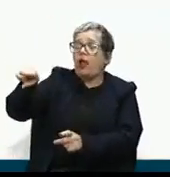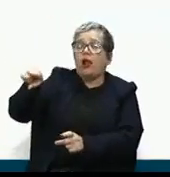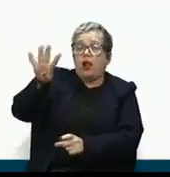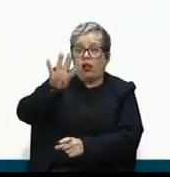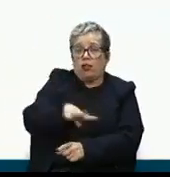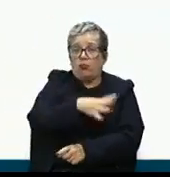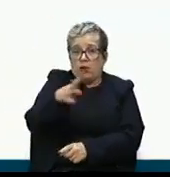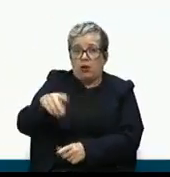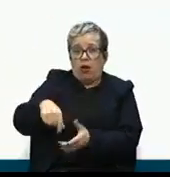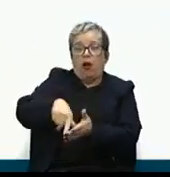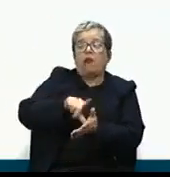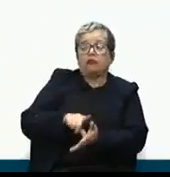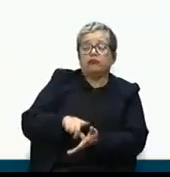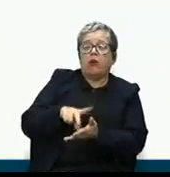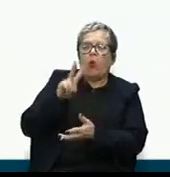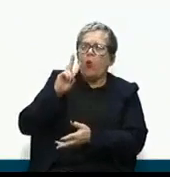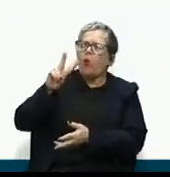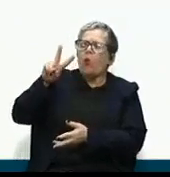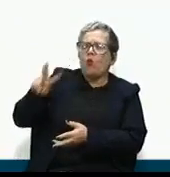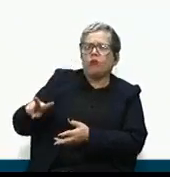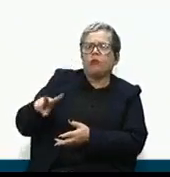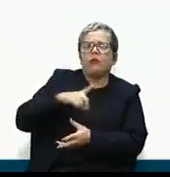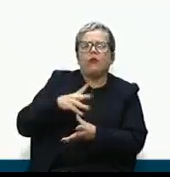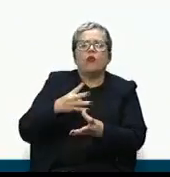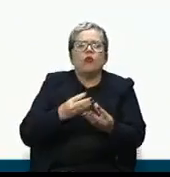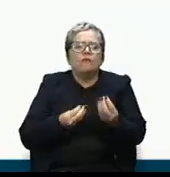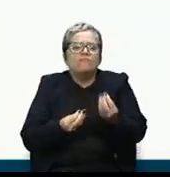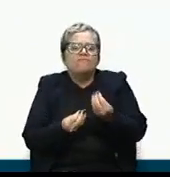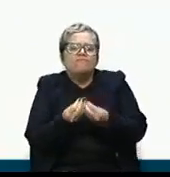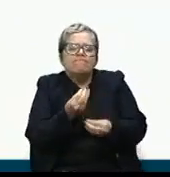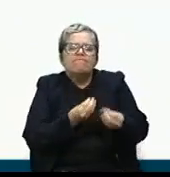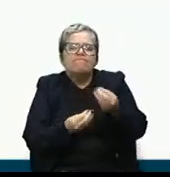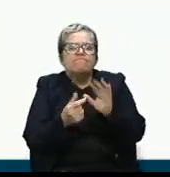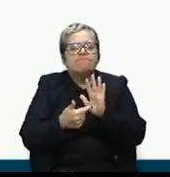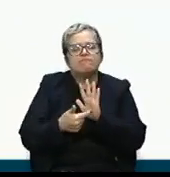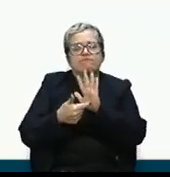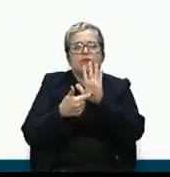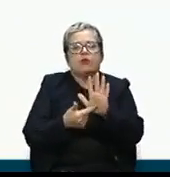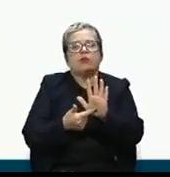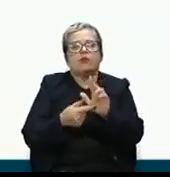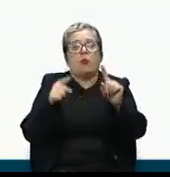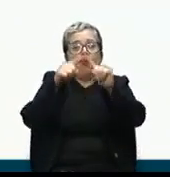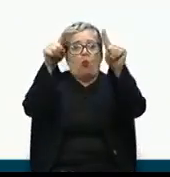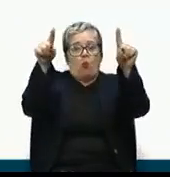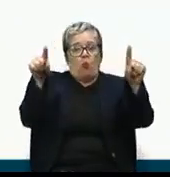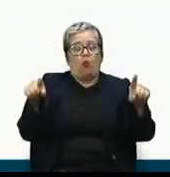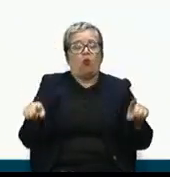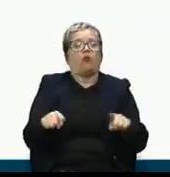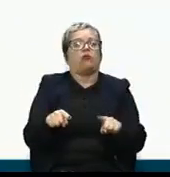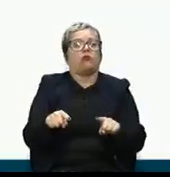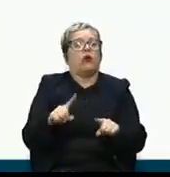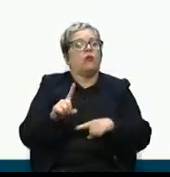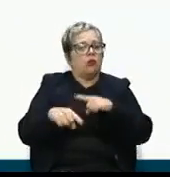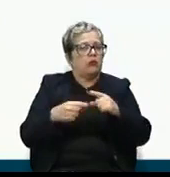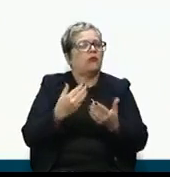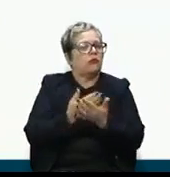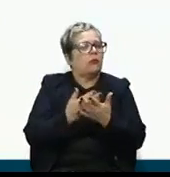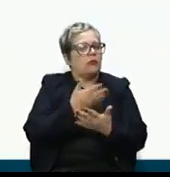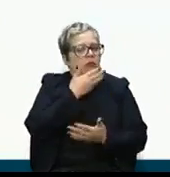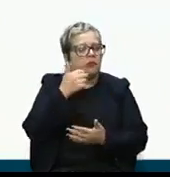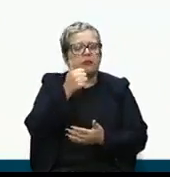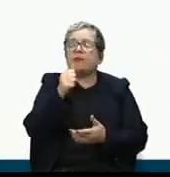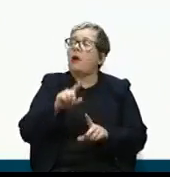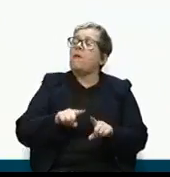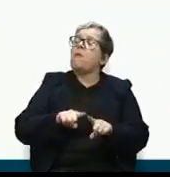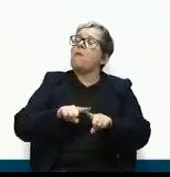que nós tínhamos anteriormente, nós temos como associar com uma representação matricial. Nós vamos ver isso posteriormente. De